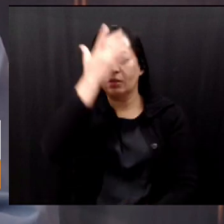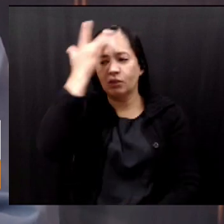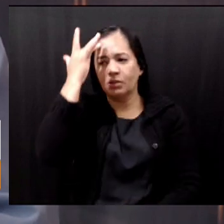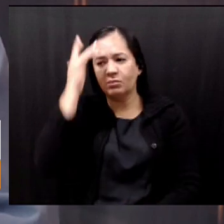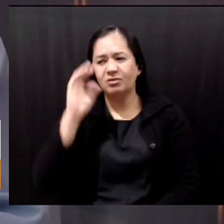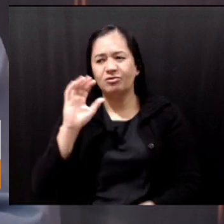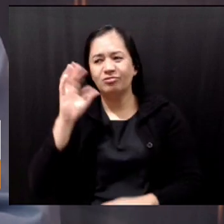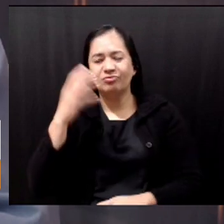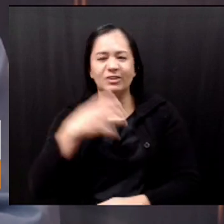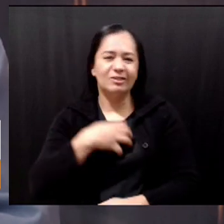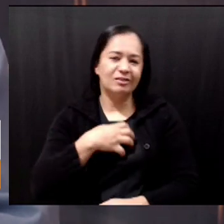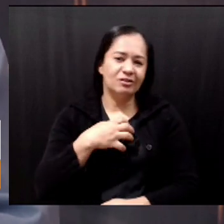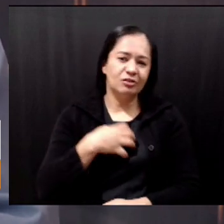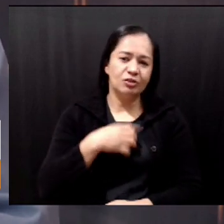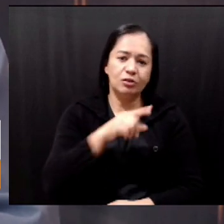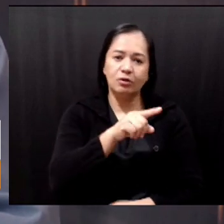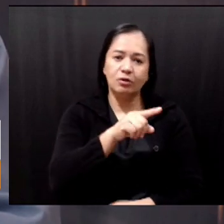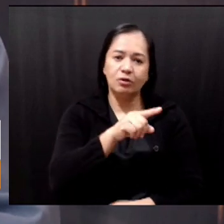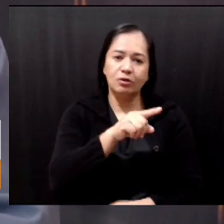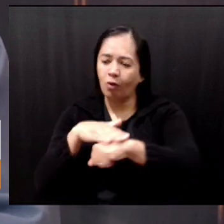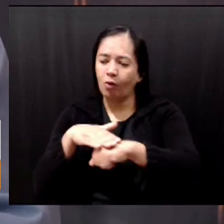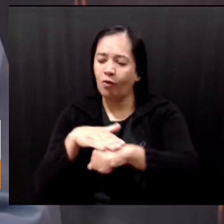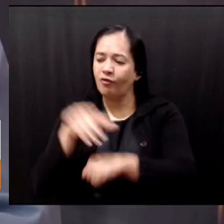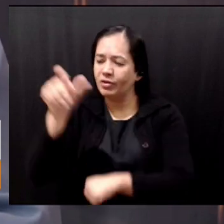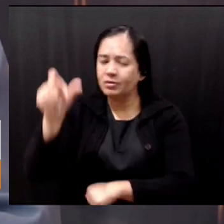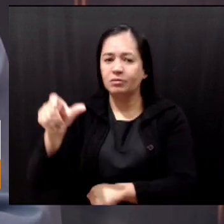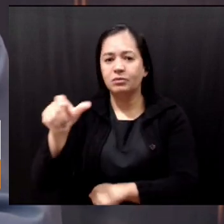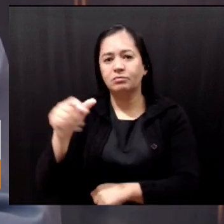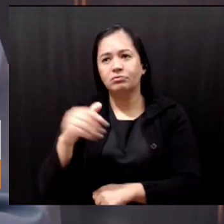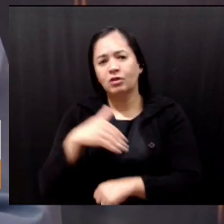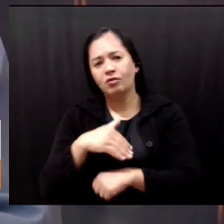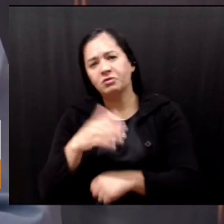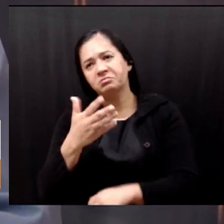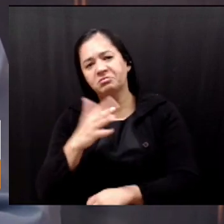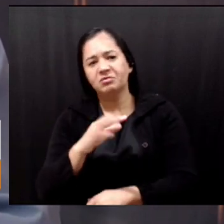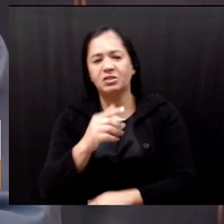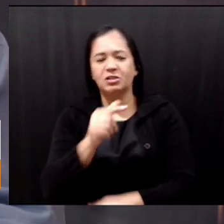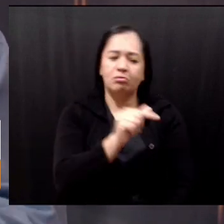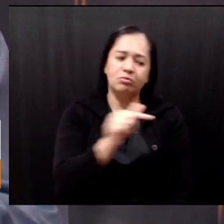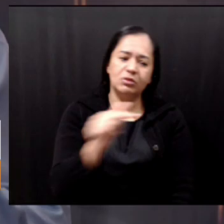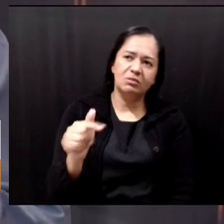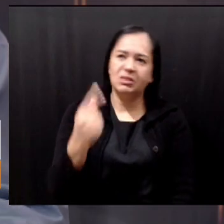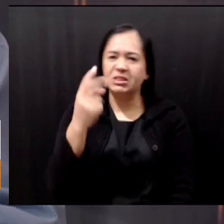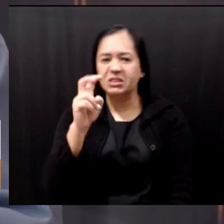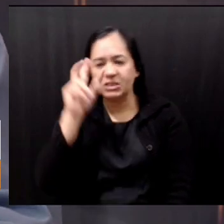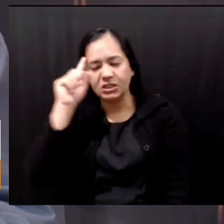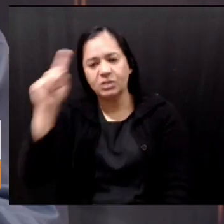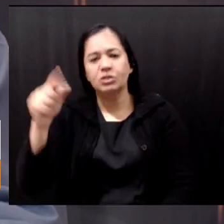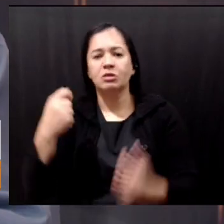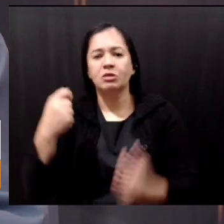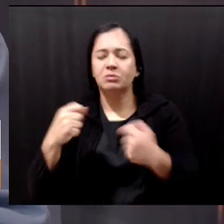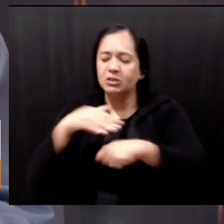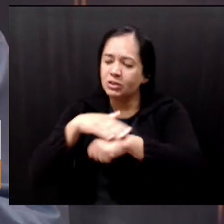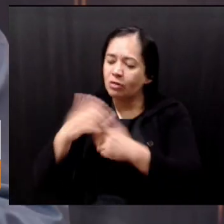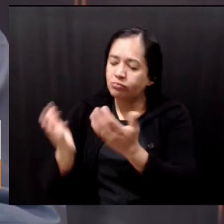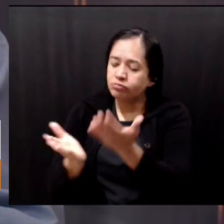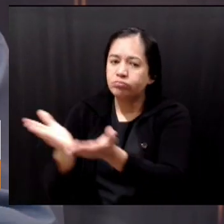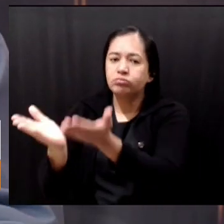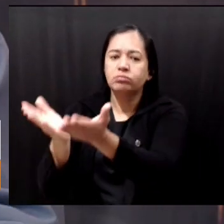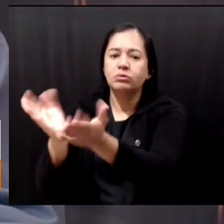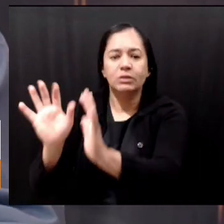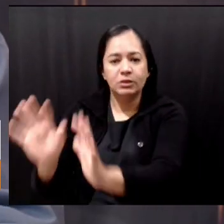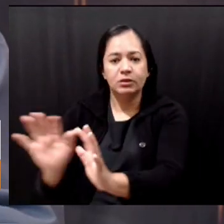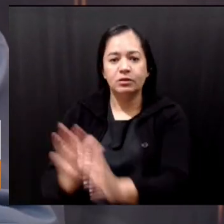você conversar com a pessoa ali a cada, não sei, uma semana, 15 dias, né, mas manter isso, né,